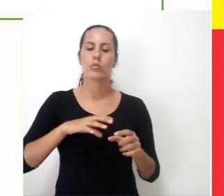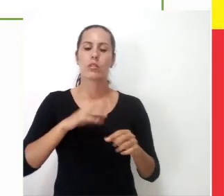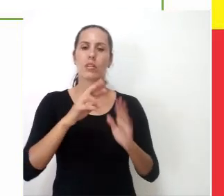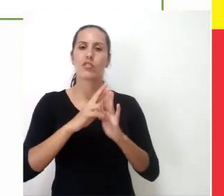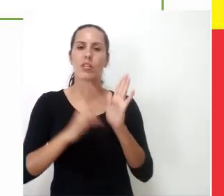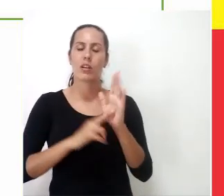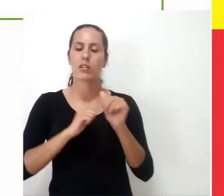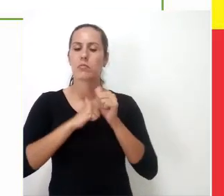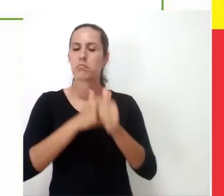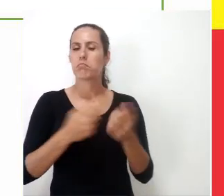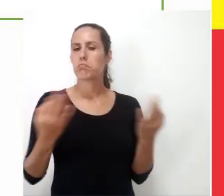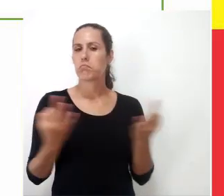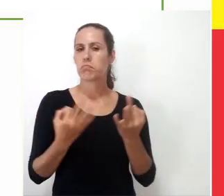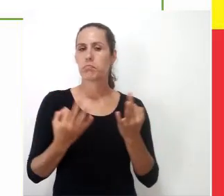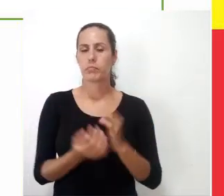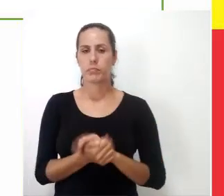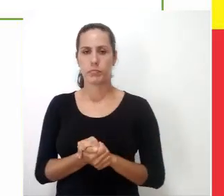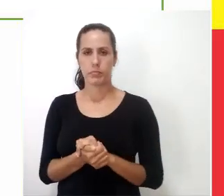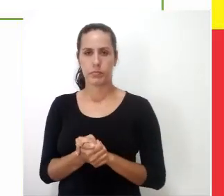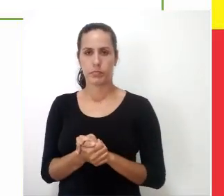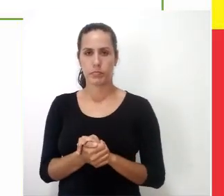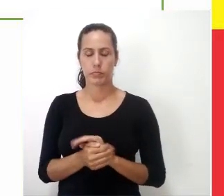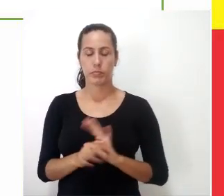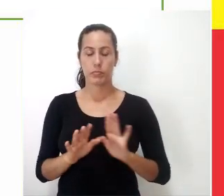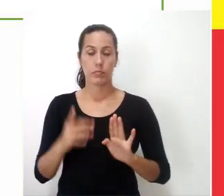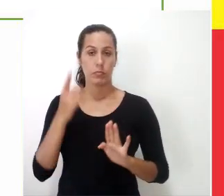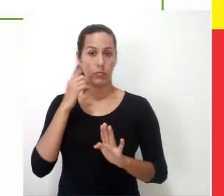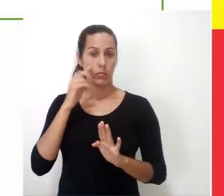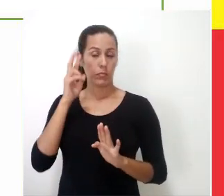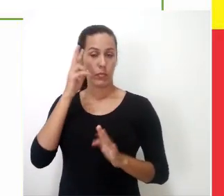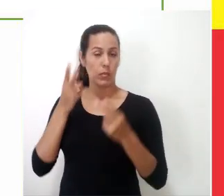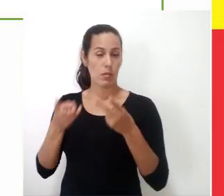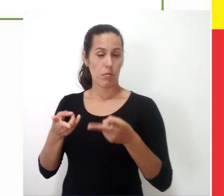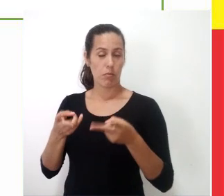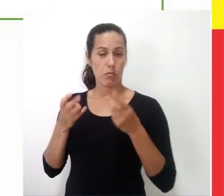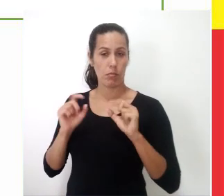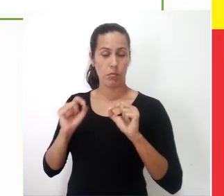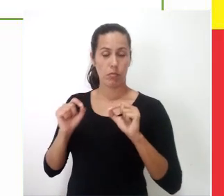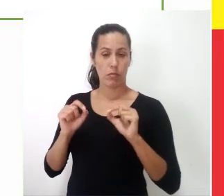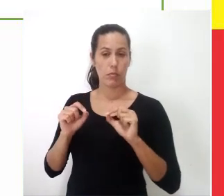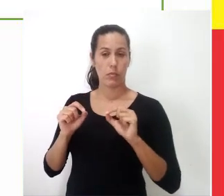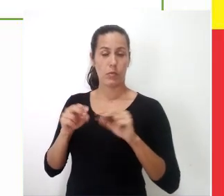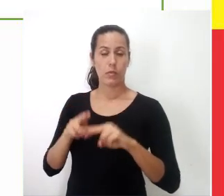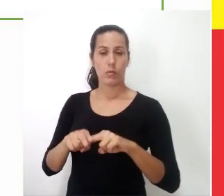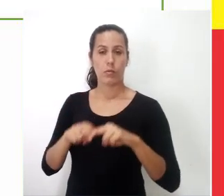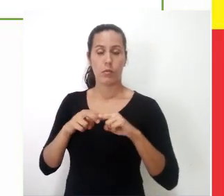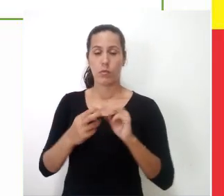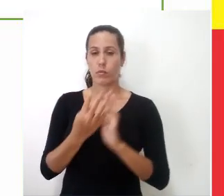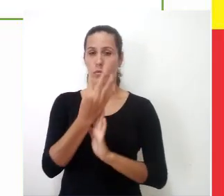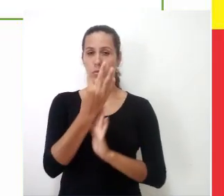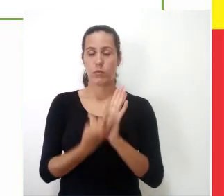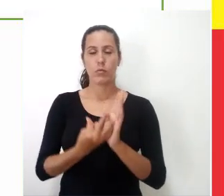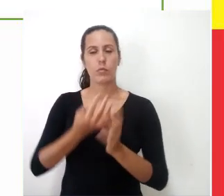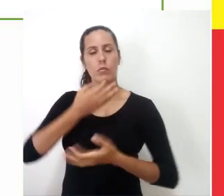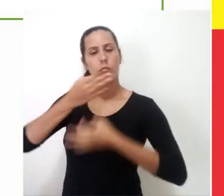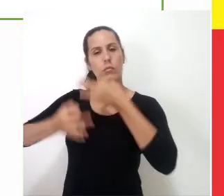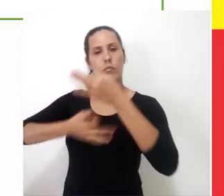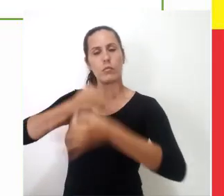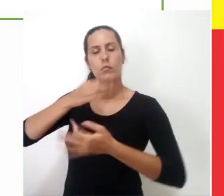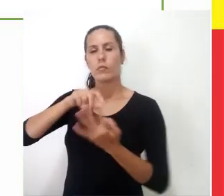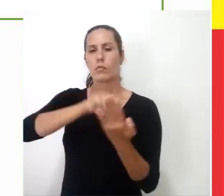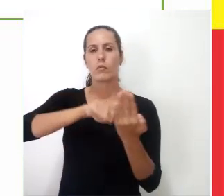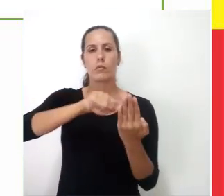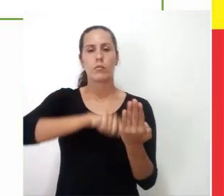Vejam só, note que, além de ser uma importante ferramenta dos textos argumentativos escritos,